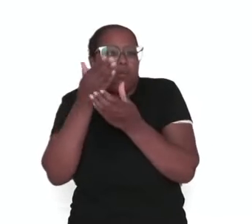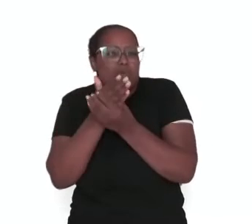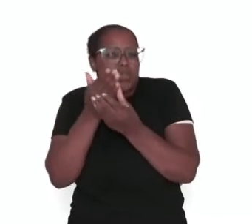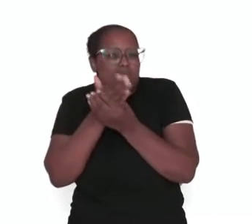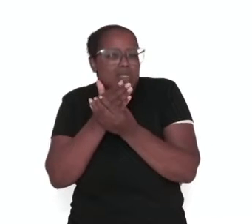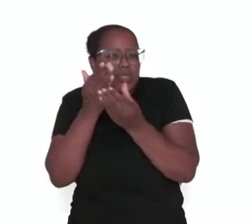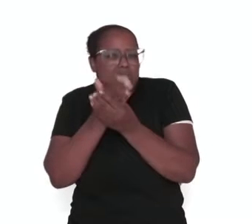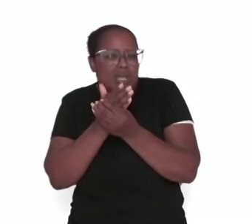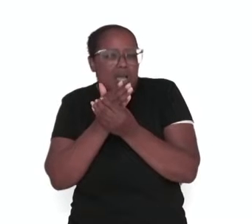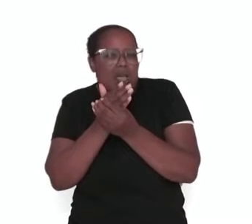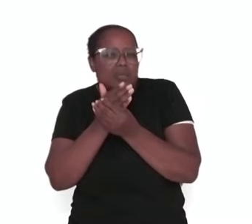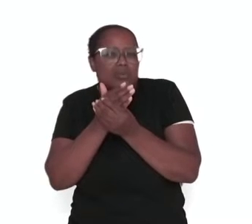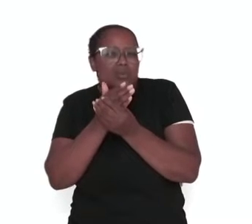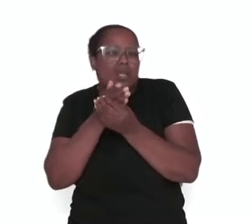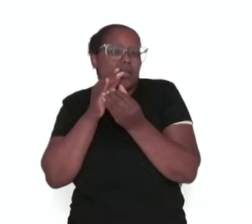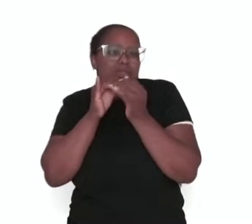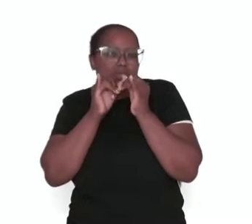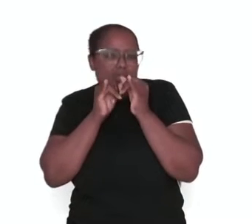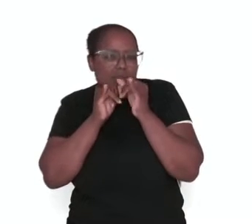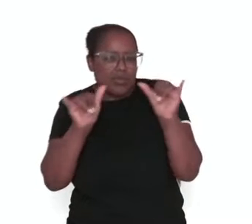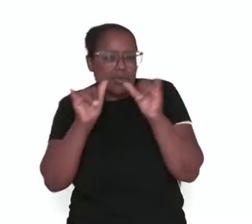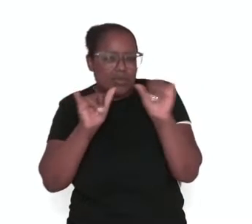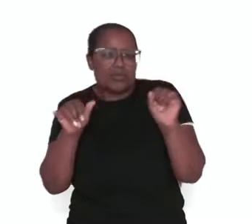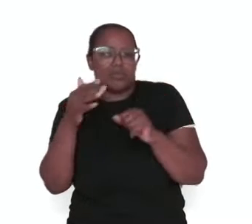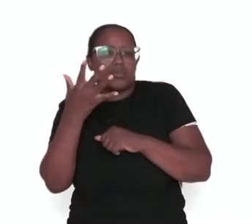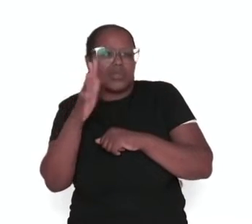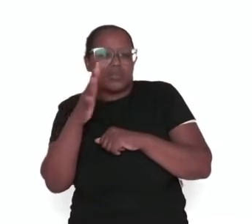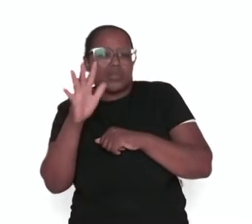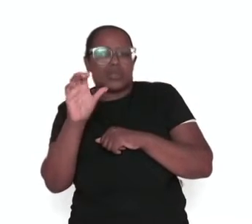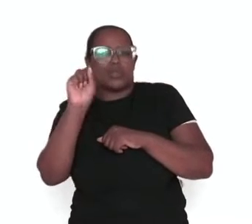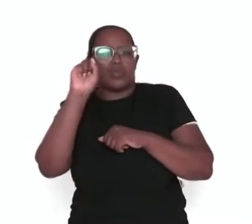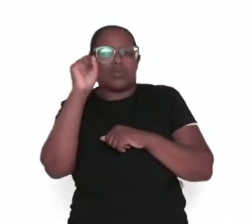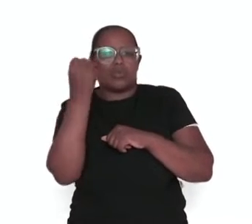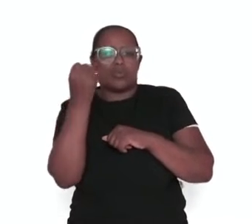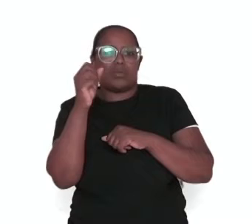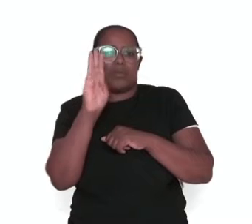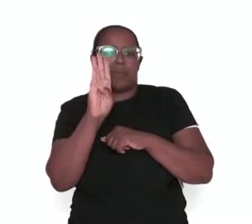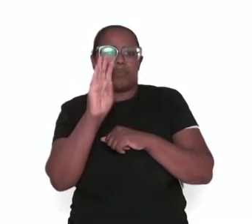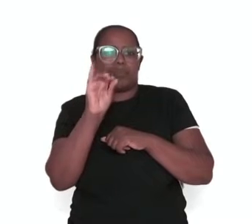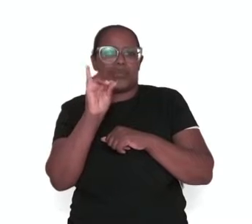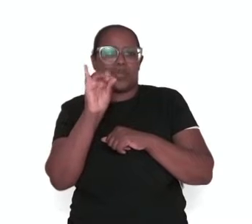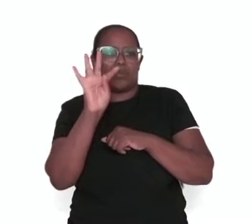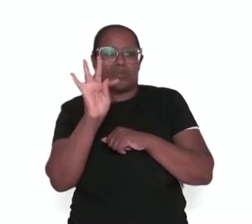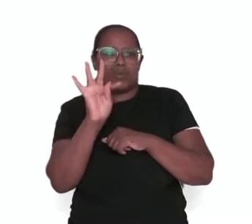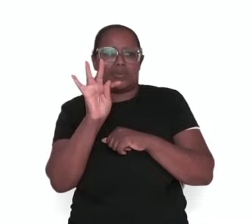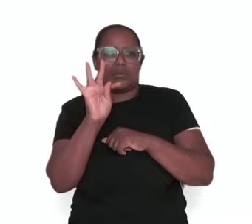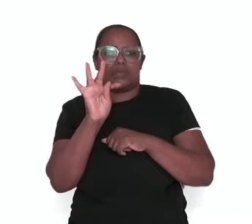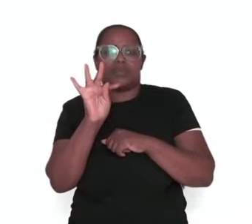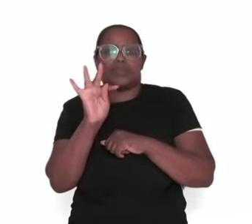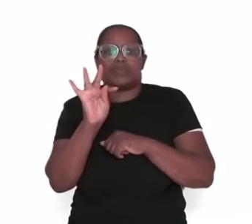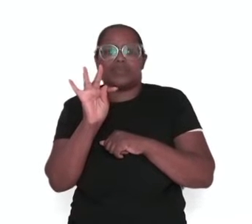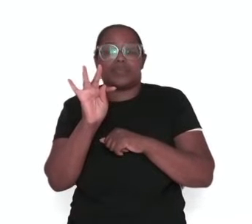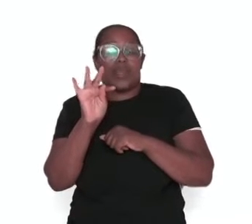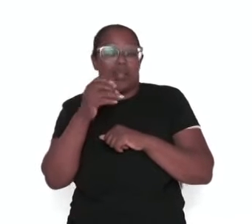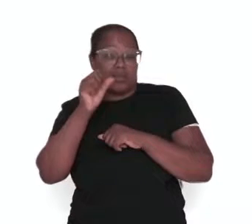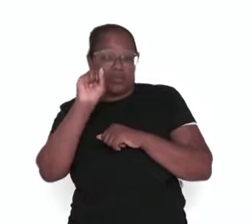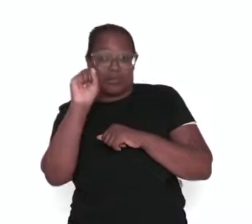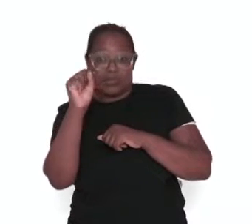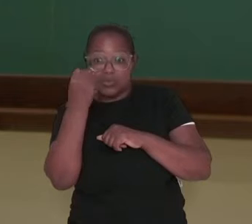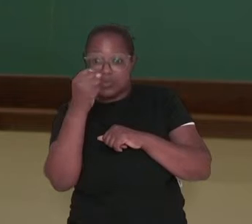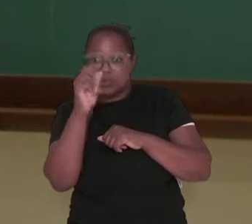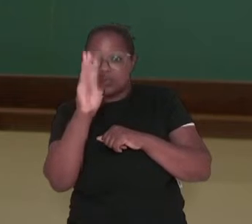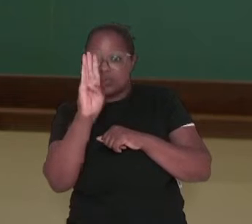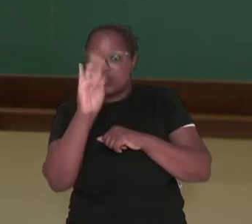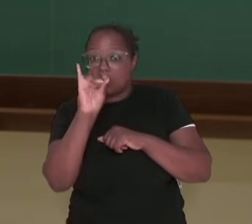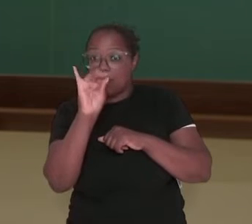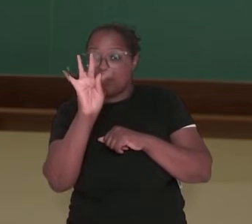é necessário um agrupamento de no mínimo 8 bits. 8 bits. Esses 8 bits formam